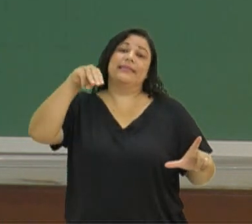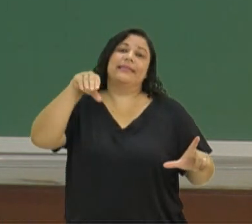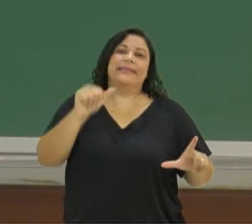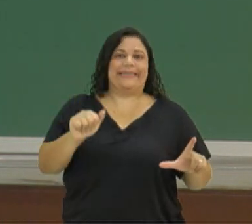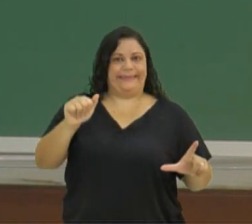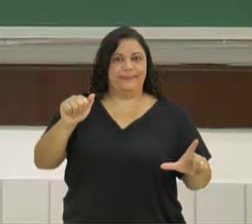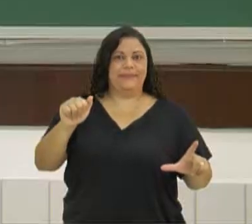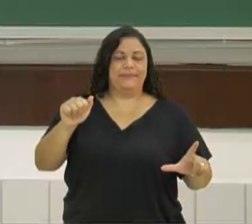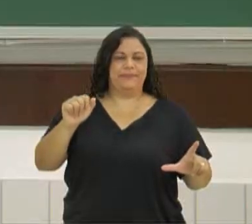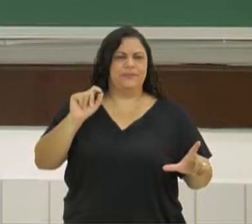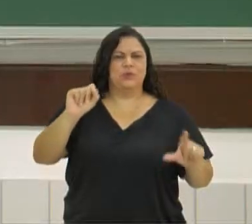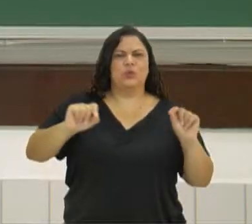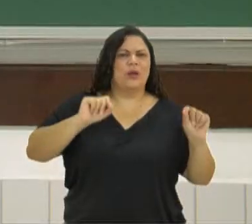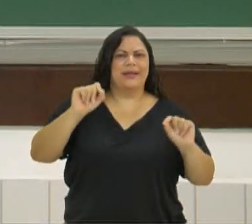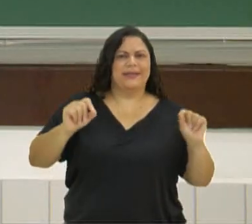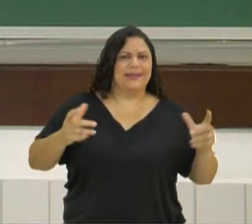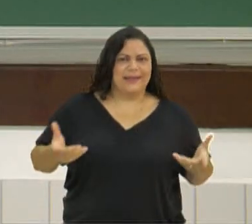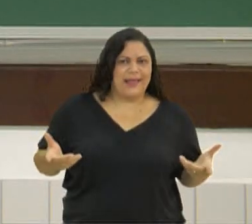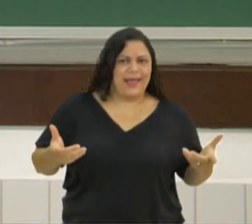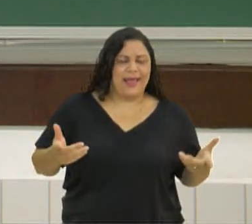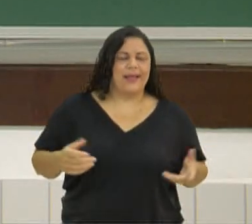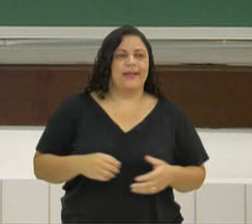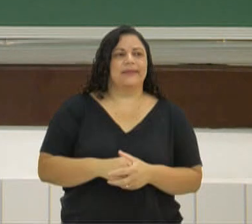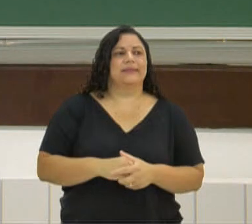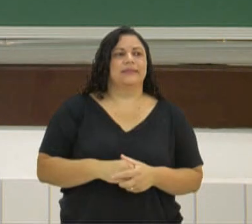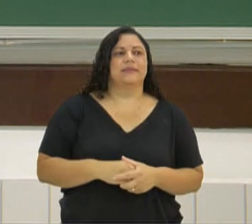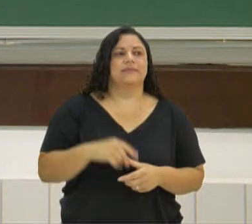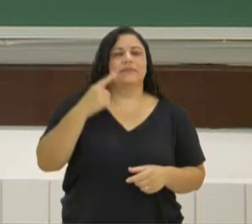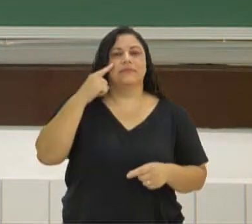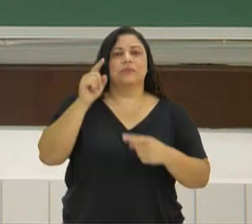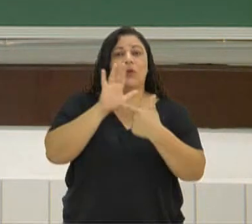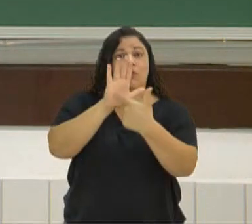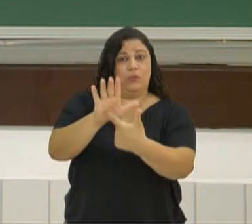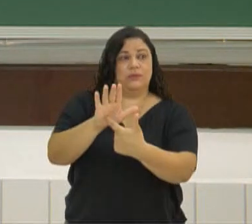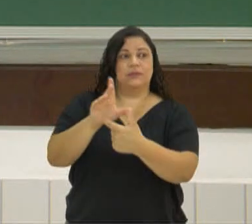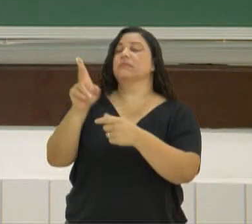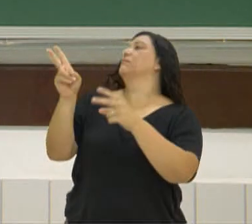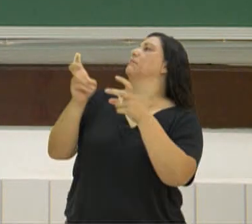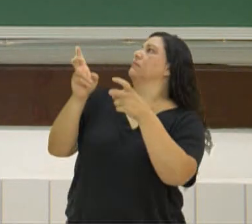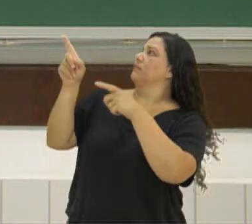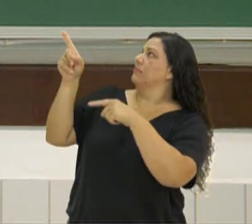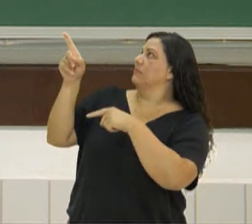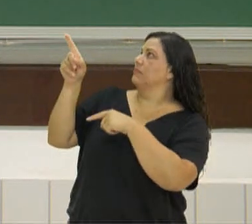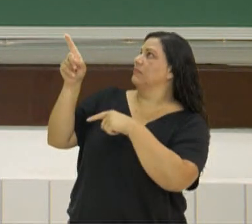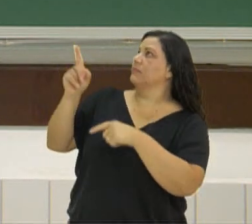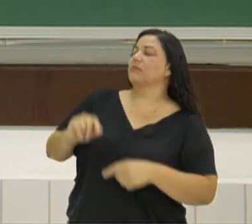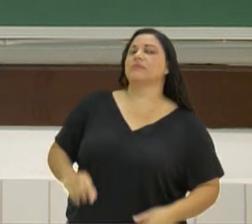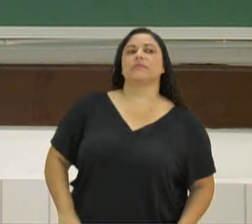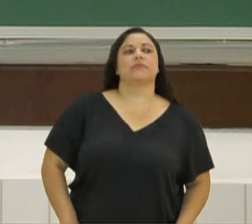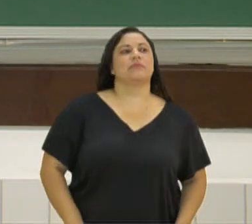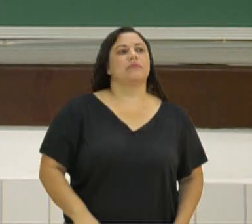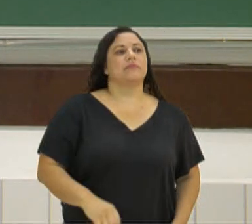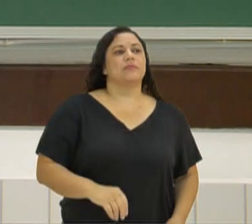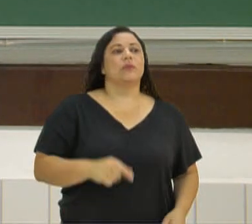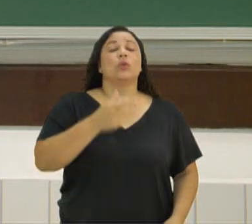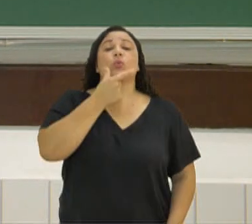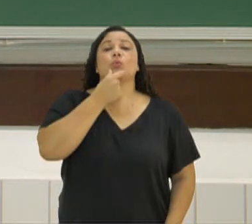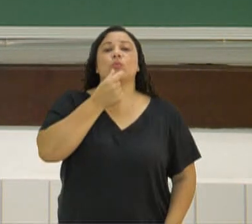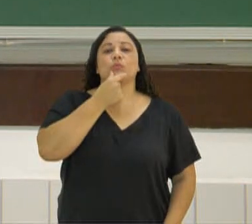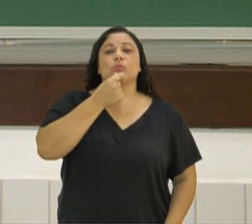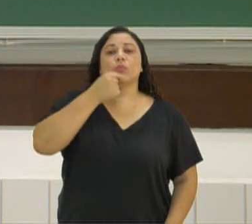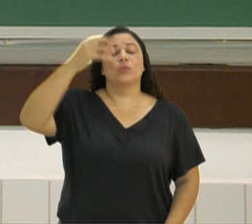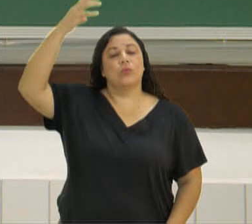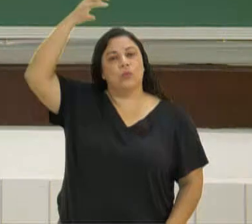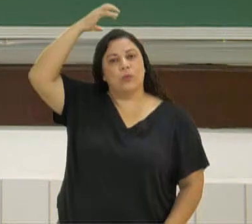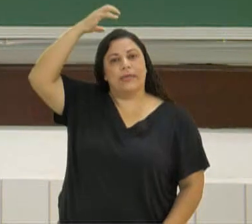gente sabe qual que é a dama e qual que é o rei? Então nós temos aqui a dama e o rei. O rei, geralmente, ele vai